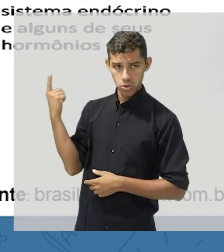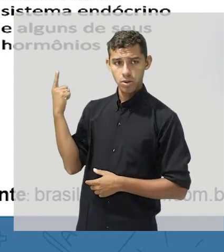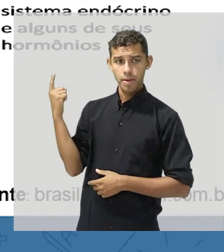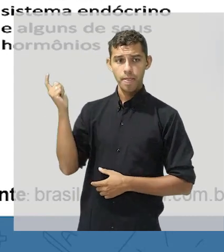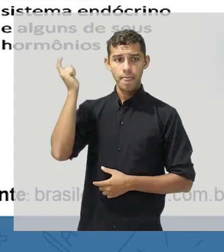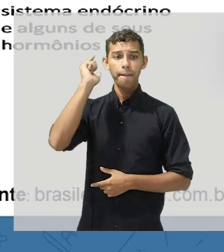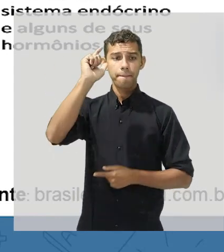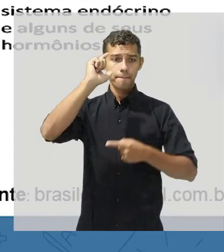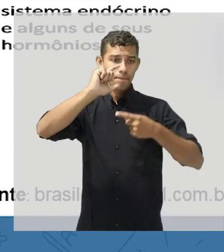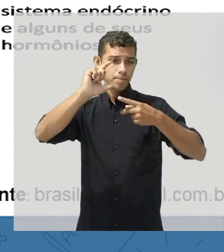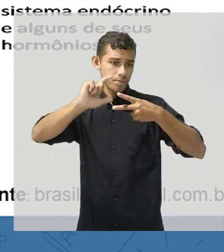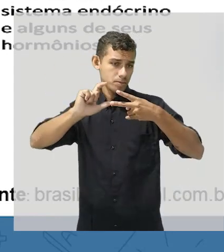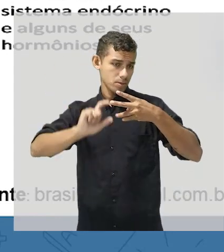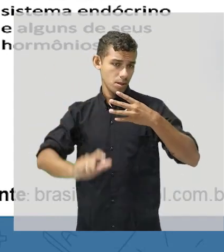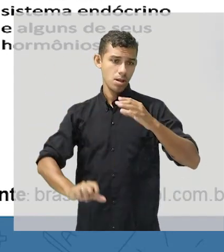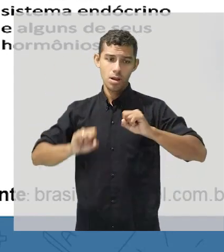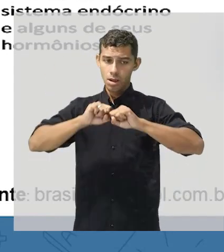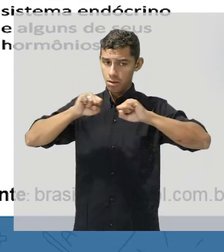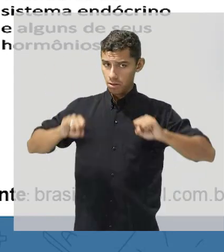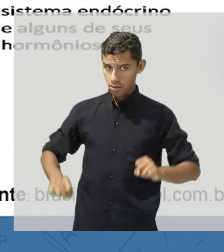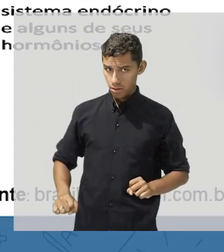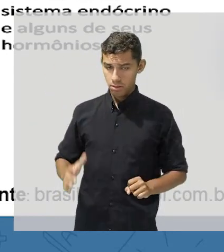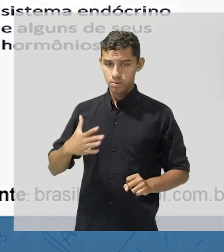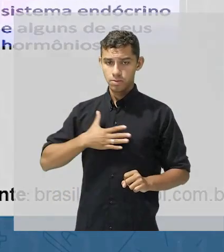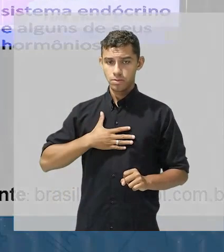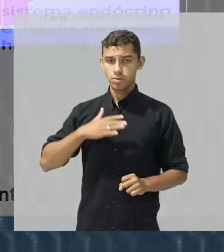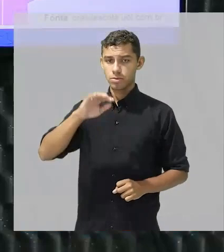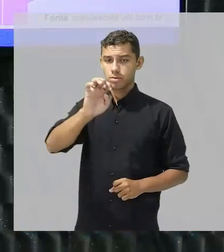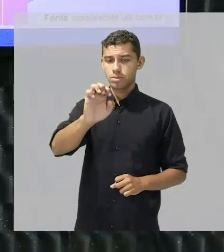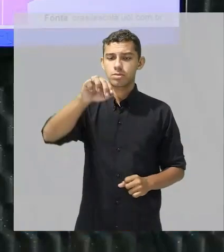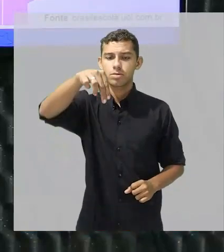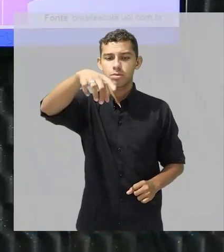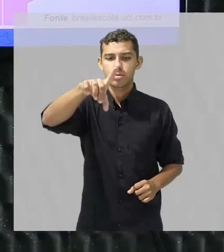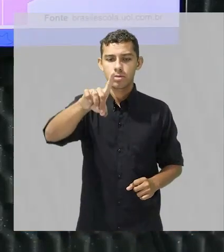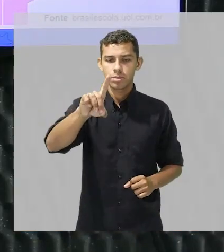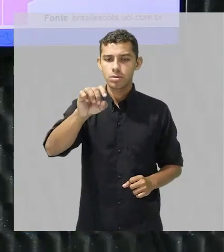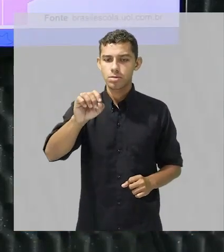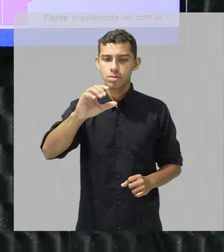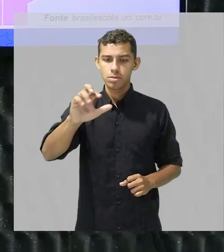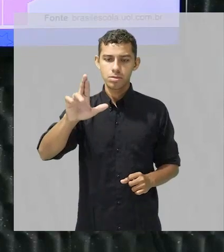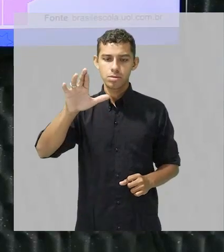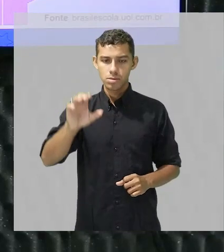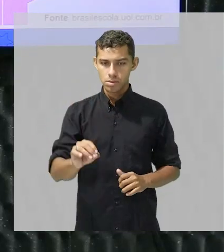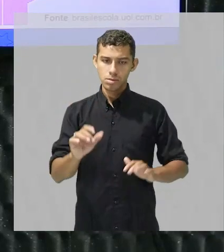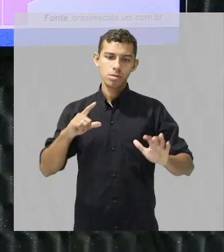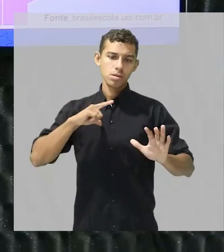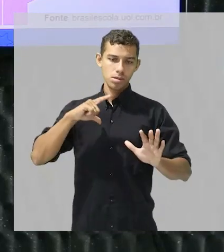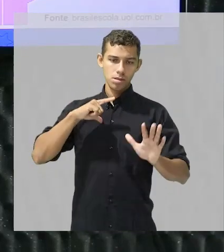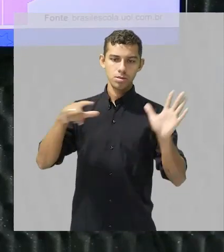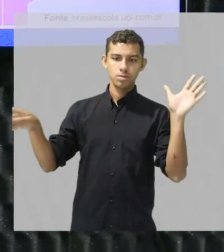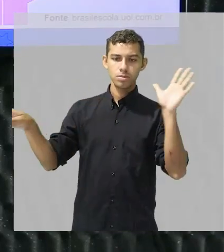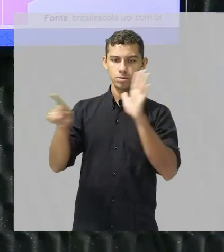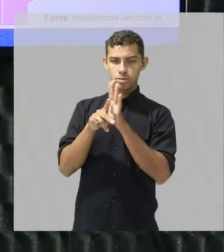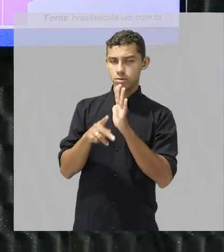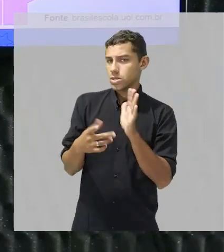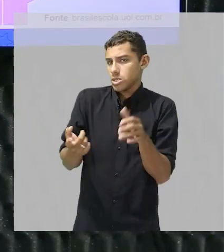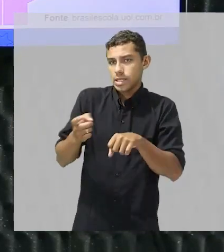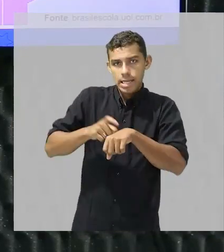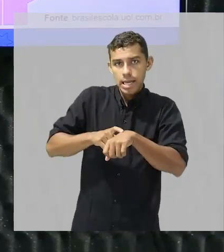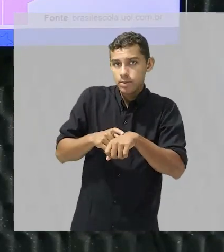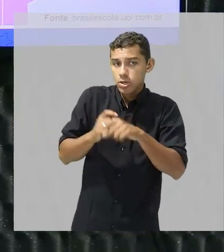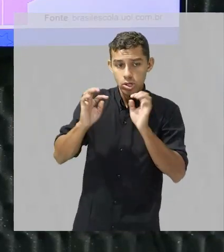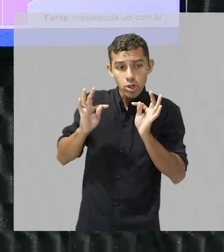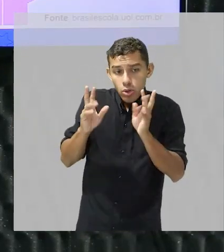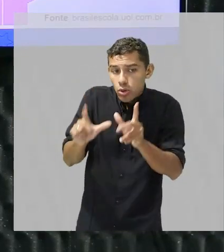das glândulas do nosso sistema endócrino, né? Que tem os seus respectivos hormônios, tá? Não vai dar tempo da gente